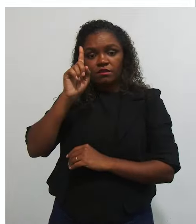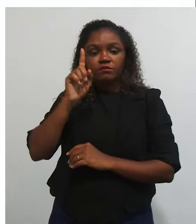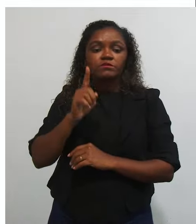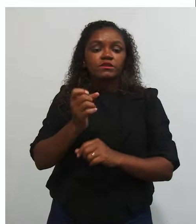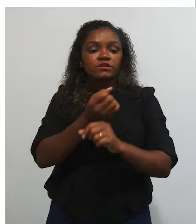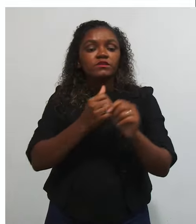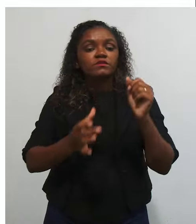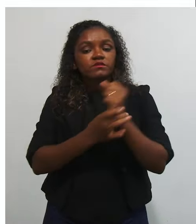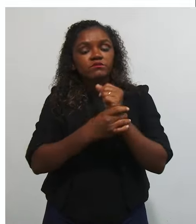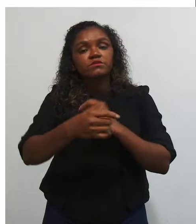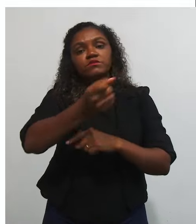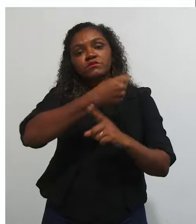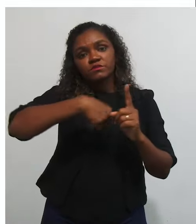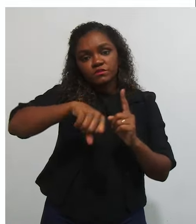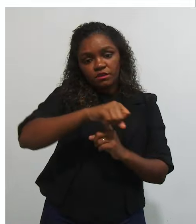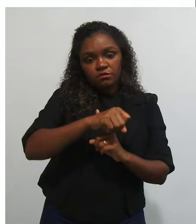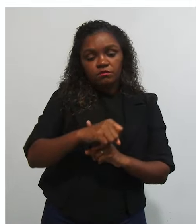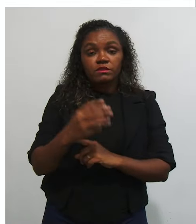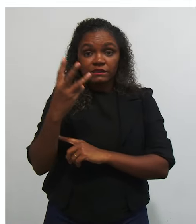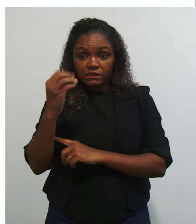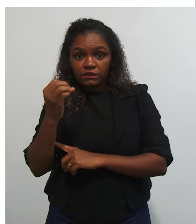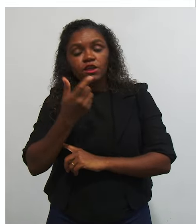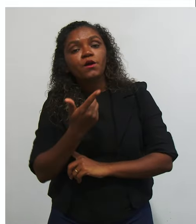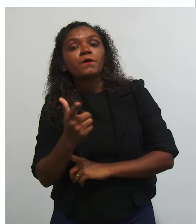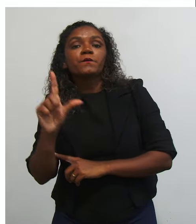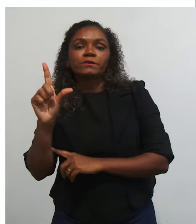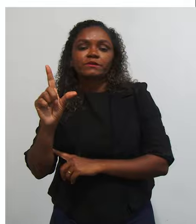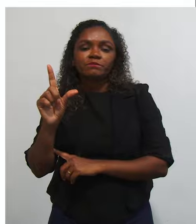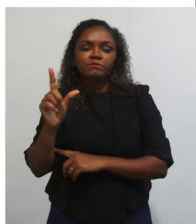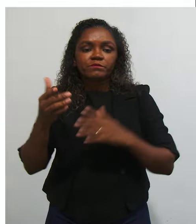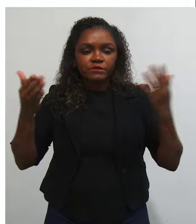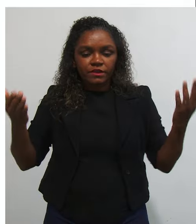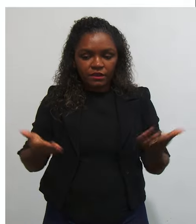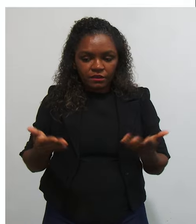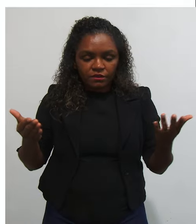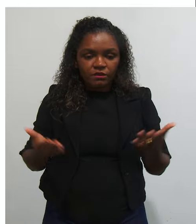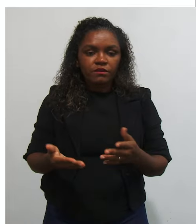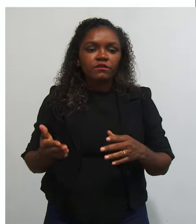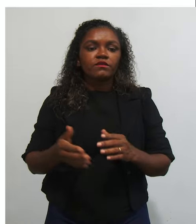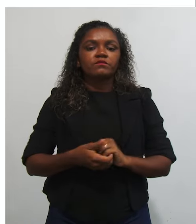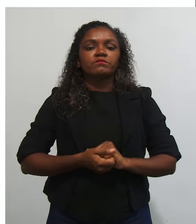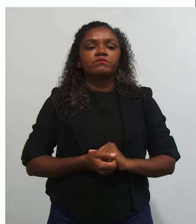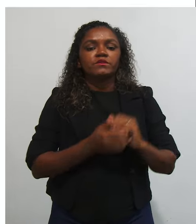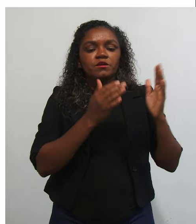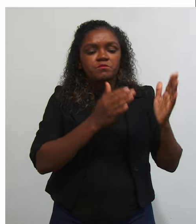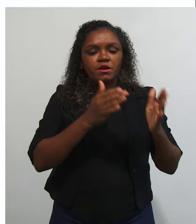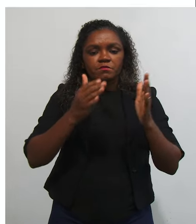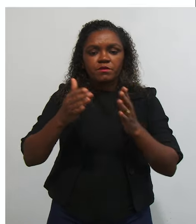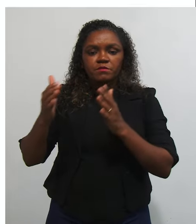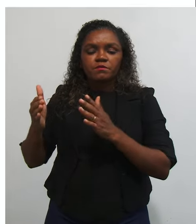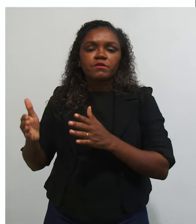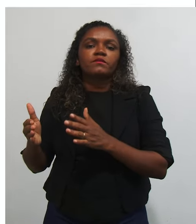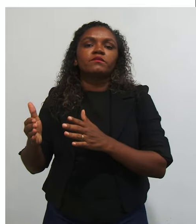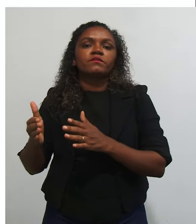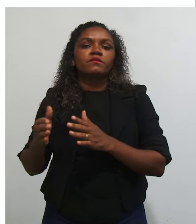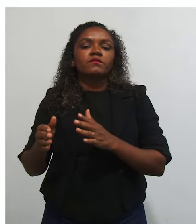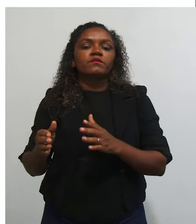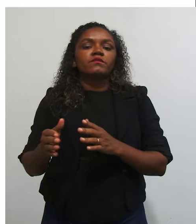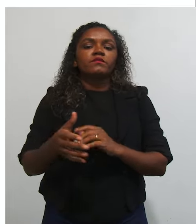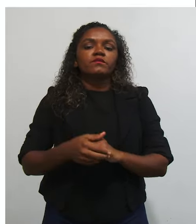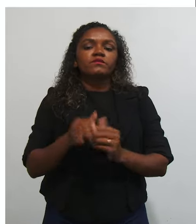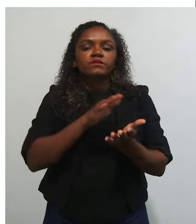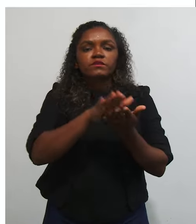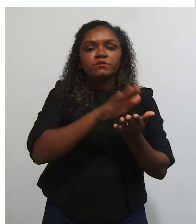30 são outras entidades. A gente vai falar agora dos estágios da despesa pública, que é o planejamento